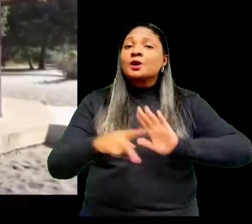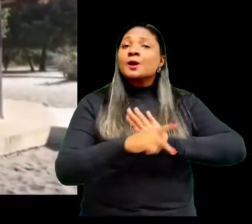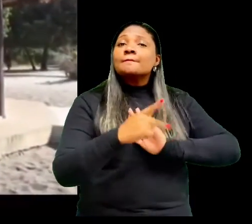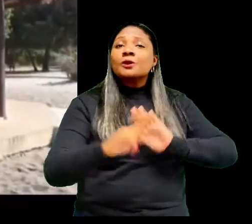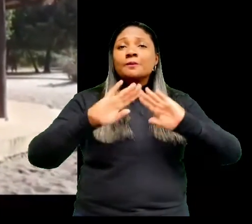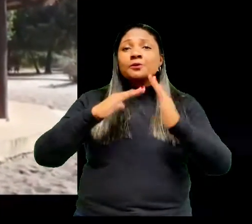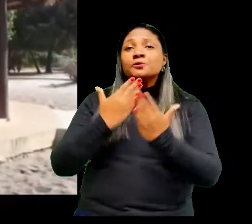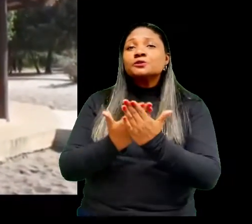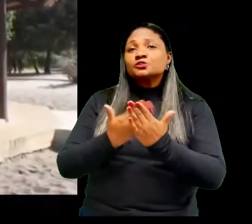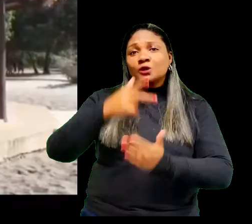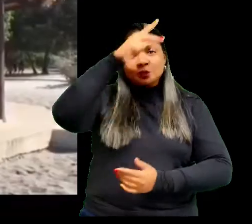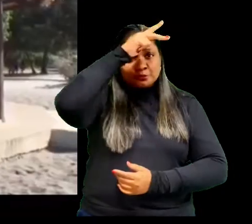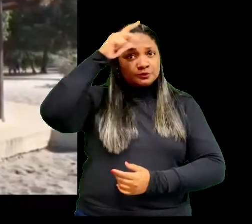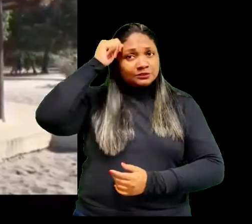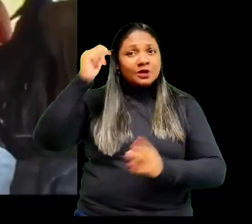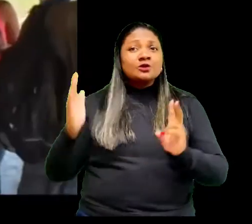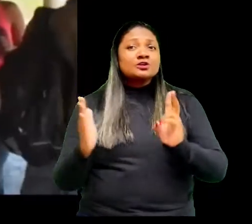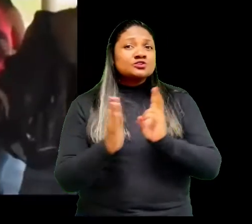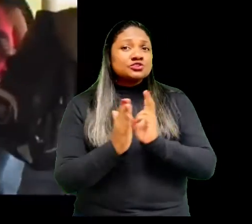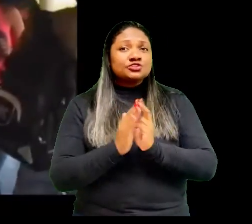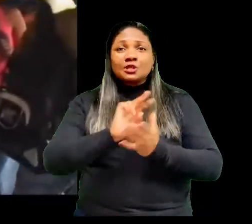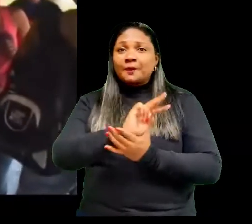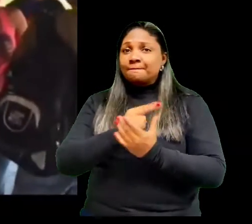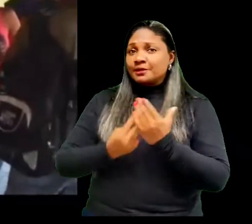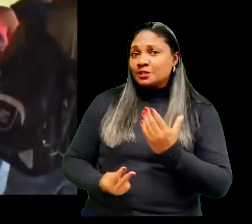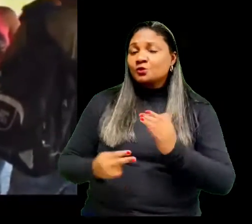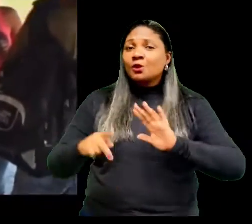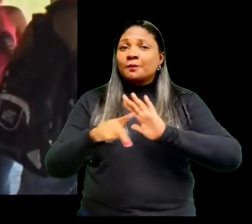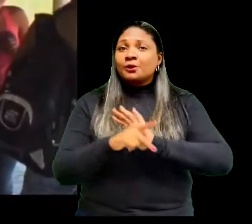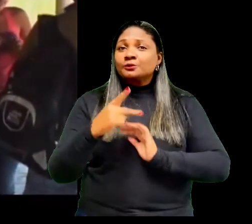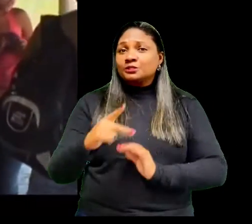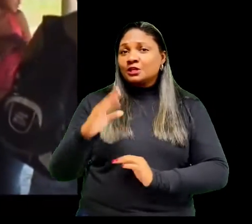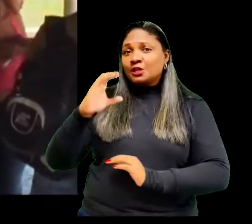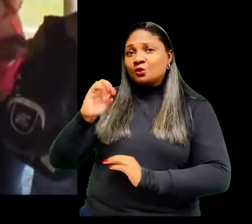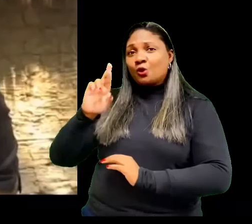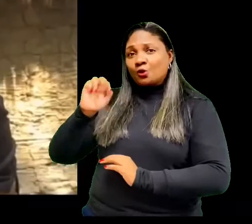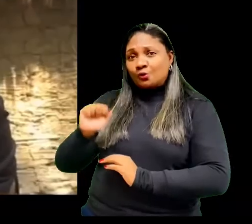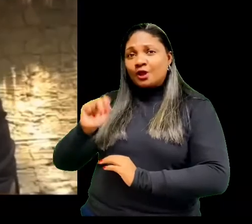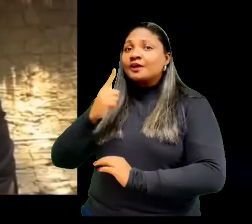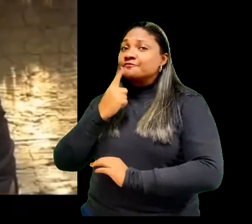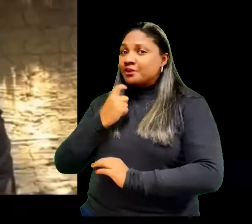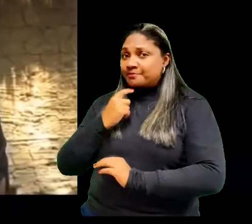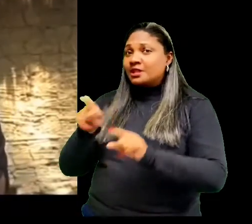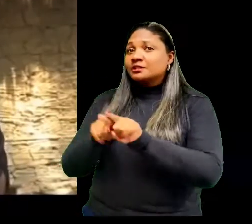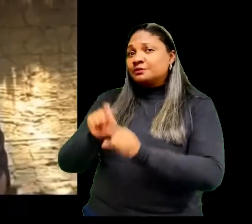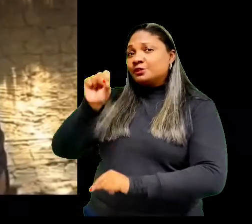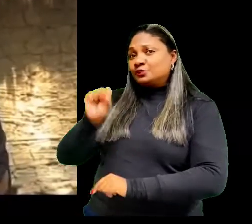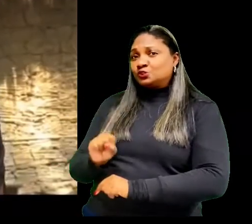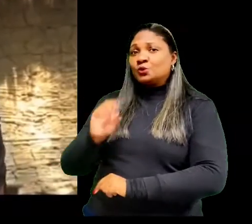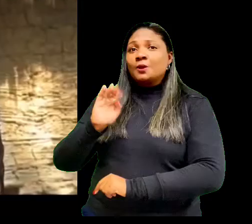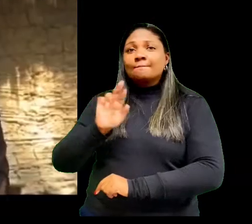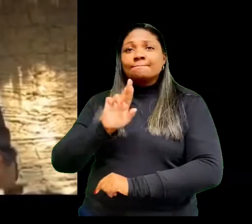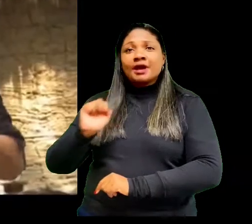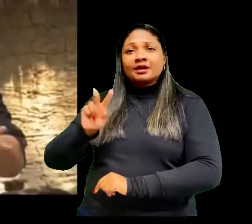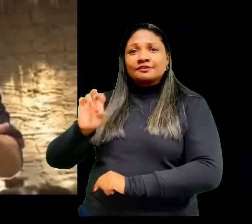feito nas escolas municipais indígenas bilíngues da Ponta da Coroa Vermelha e lá do sul, de Barra